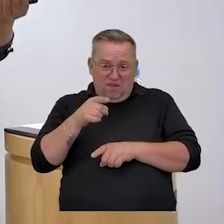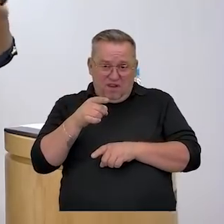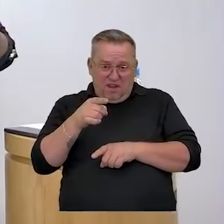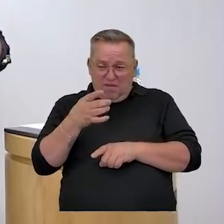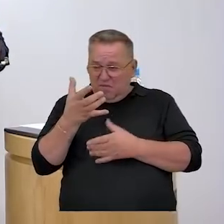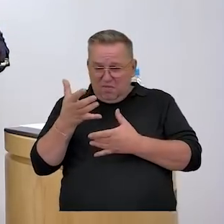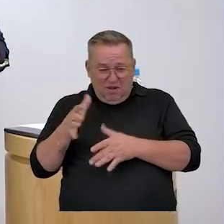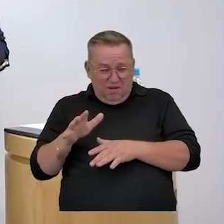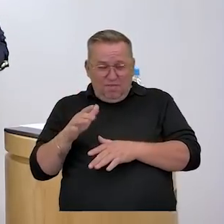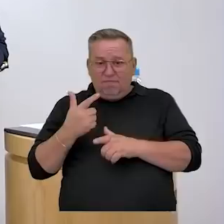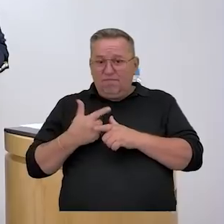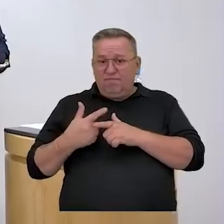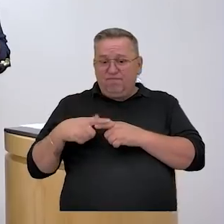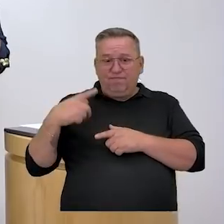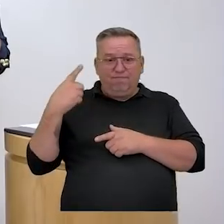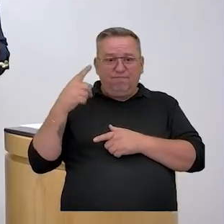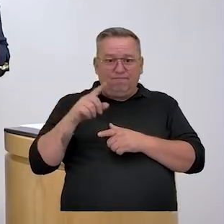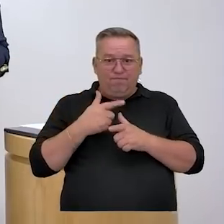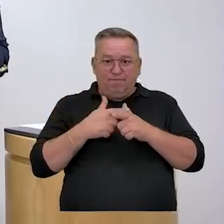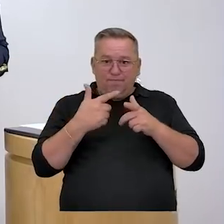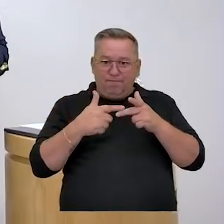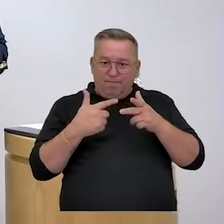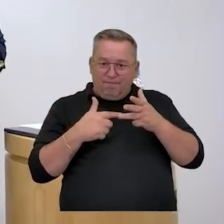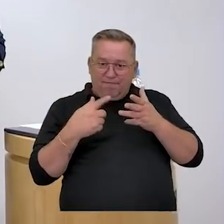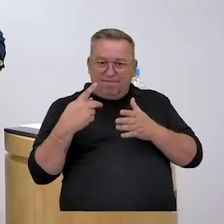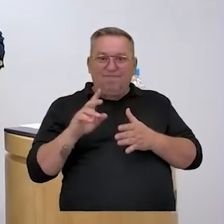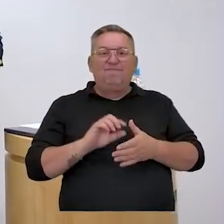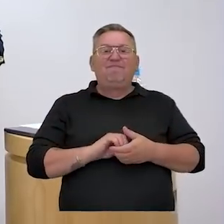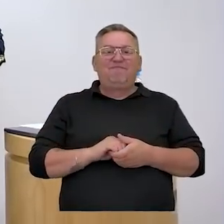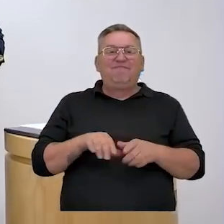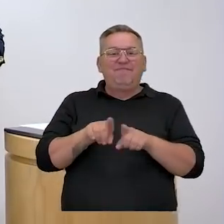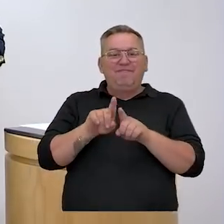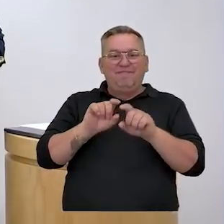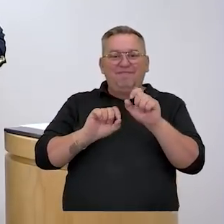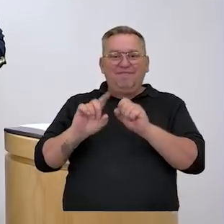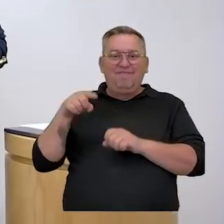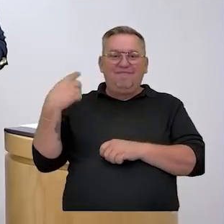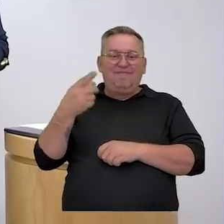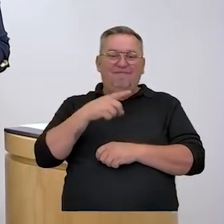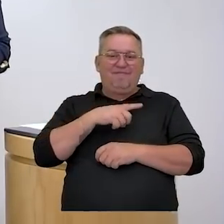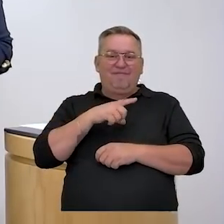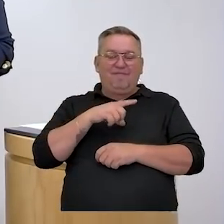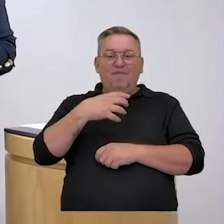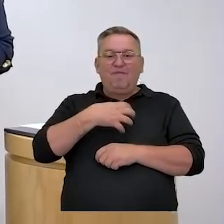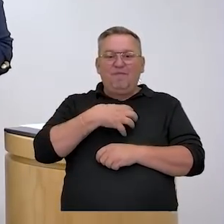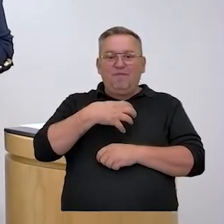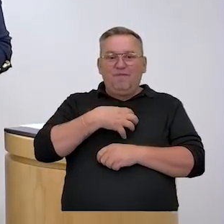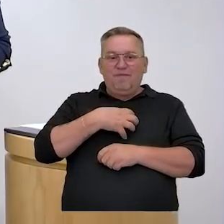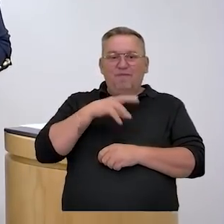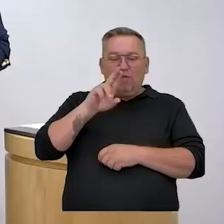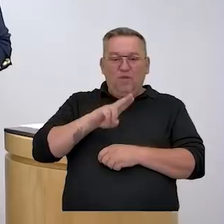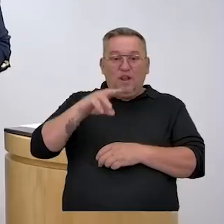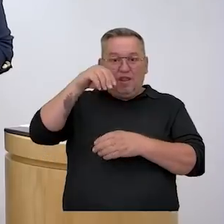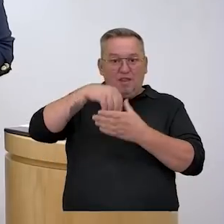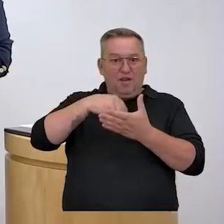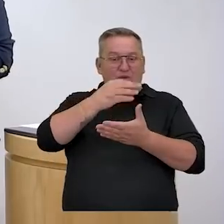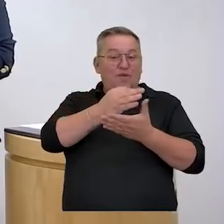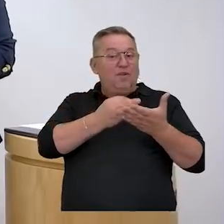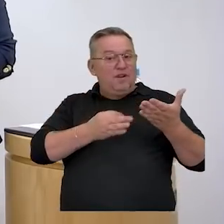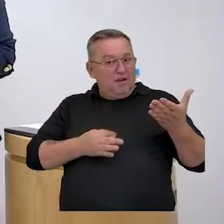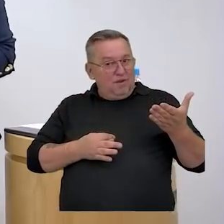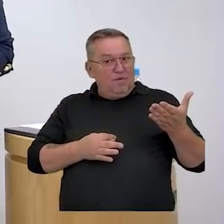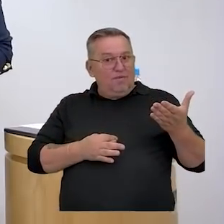quer faça isso, quer faça aquilo. Contudo e conforme, nós temos aí conjunções que nós vamos usar dentro do texto, tá? Essas eu